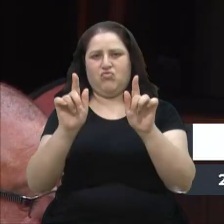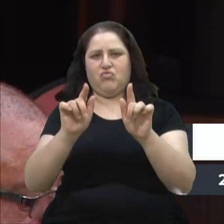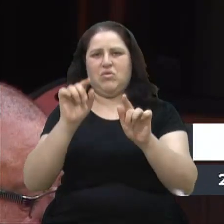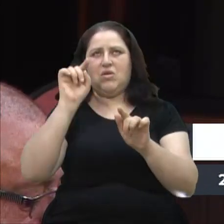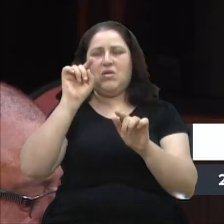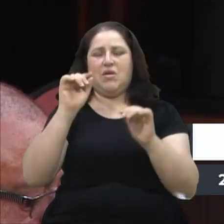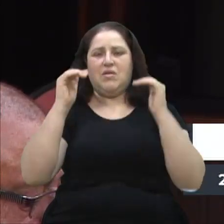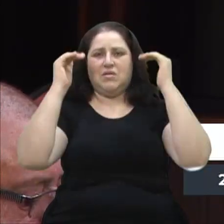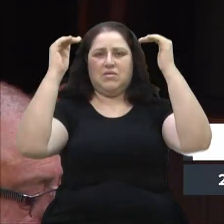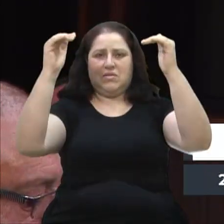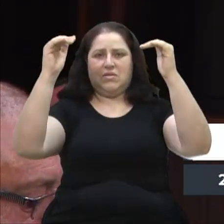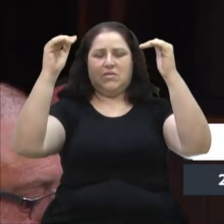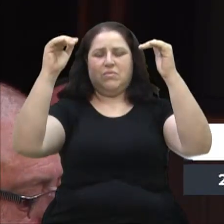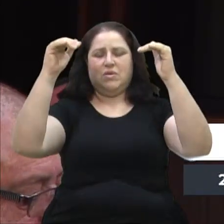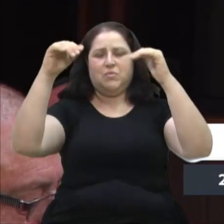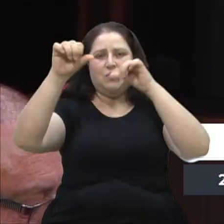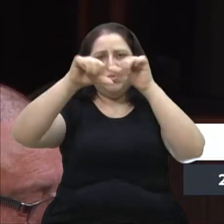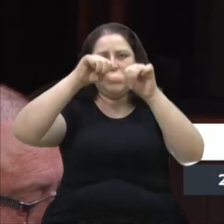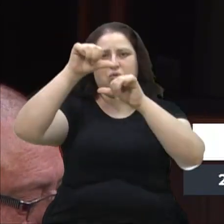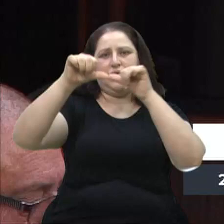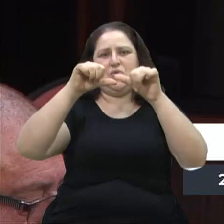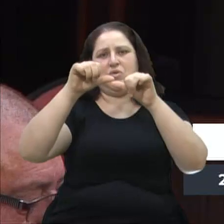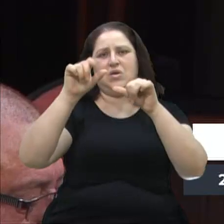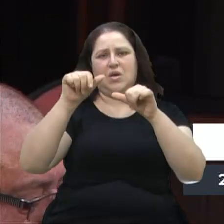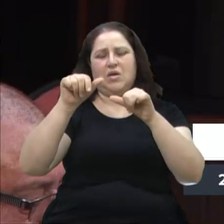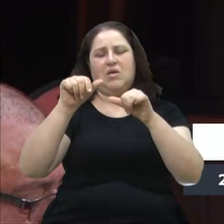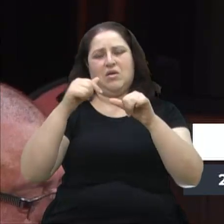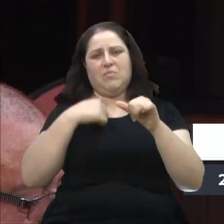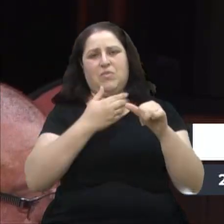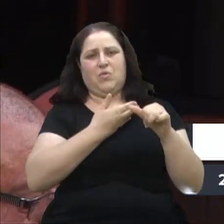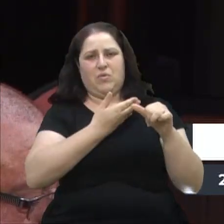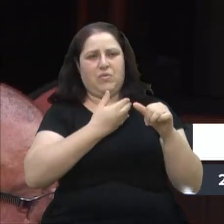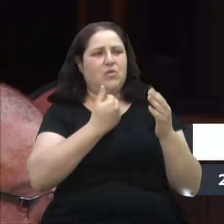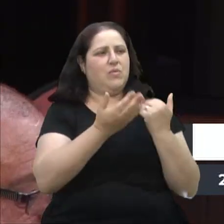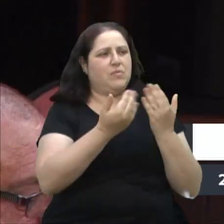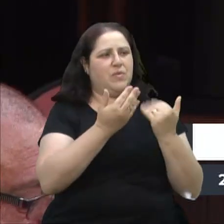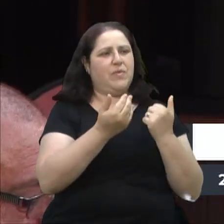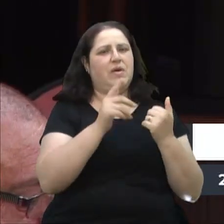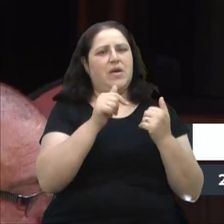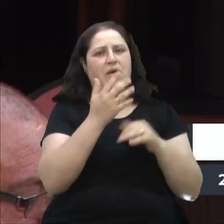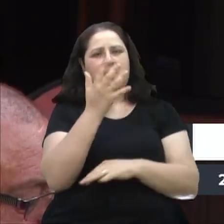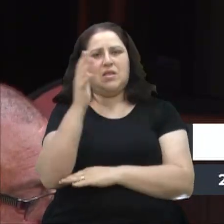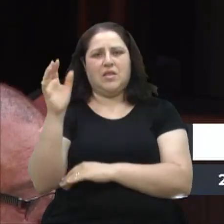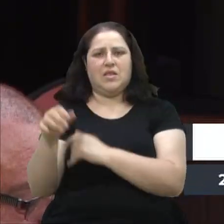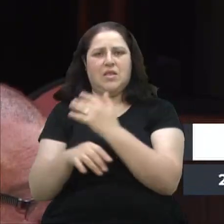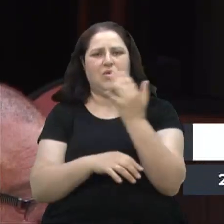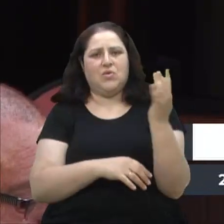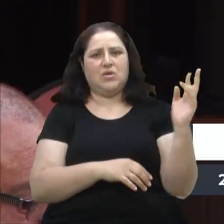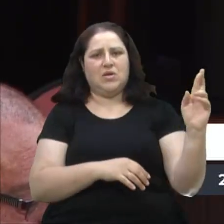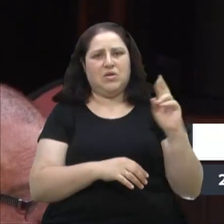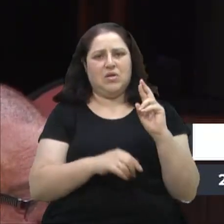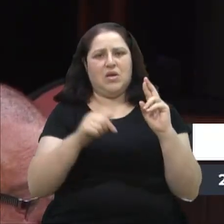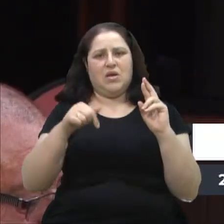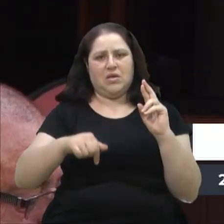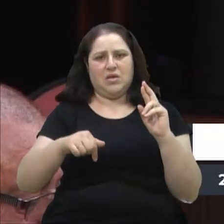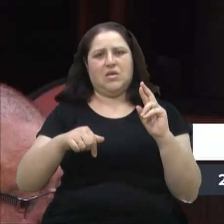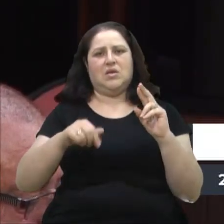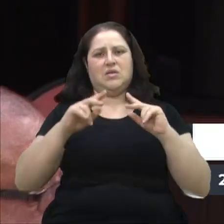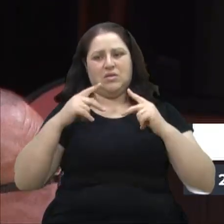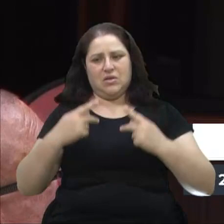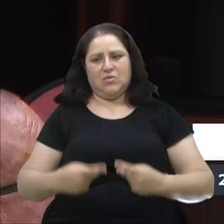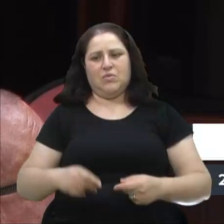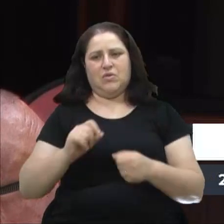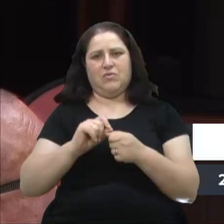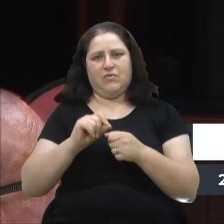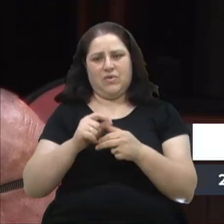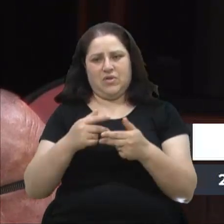concordou que é a natureza dando as suas respostas de situações provocadas aqui embaixo pelo ser humano,